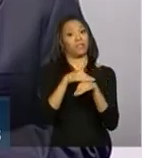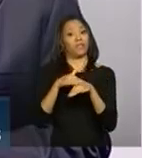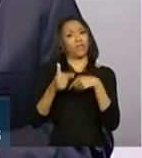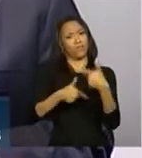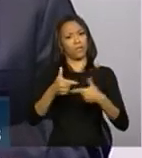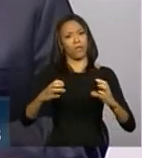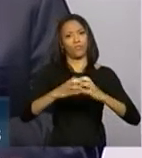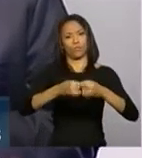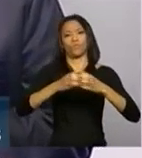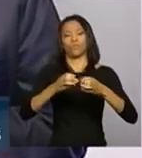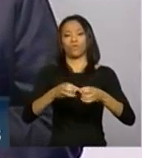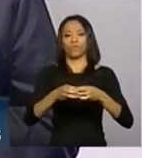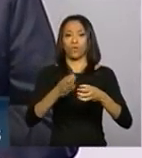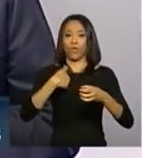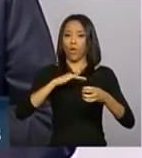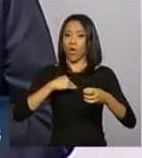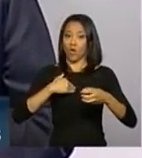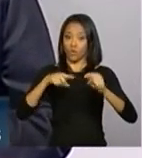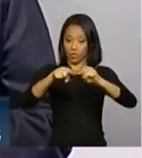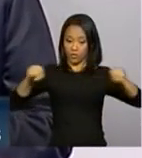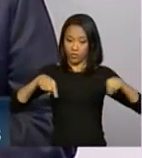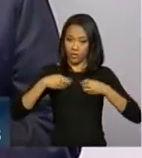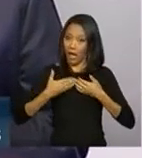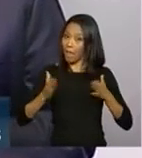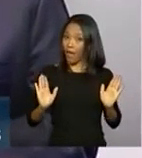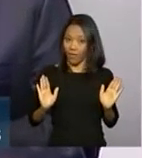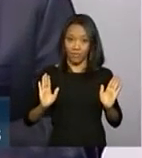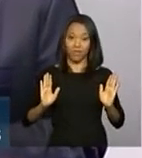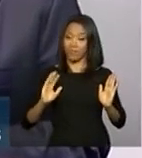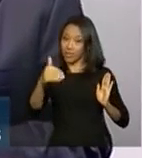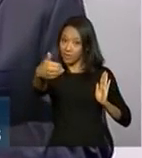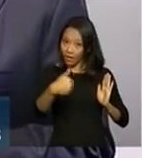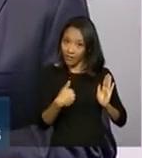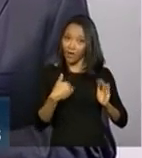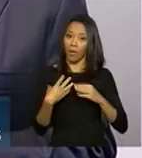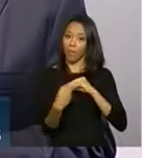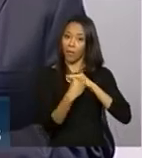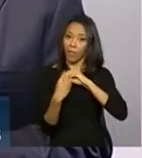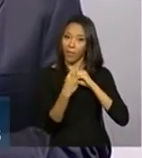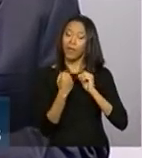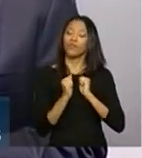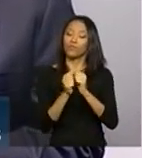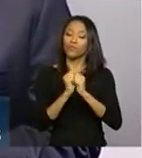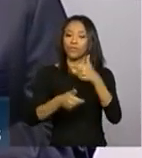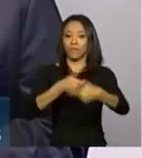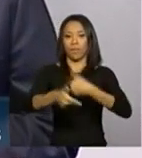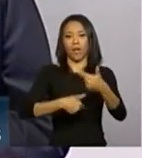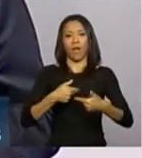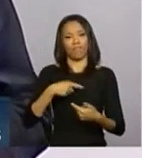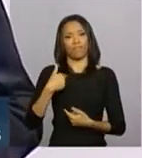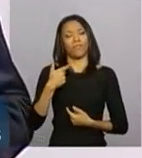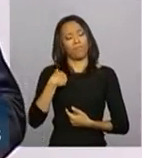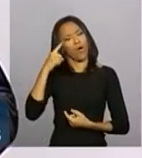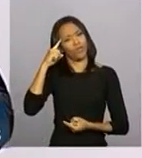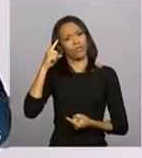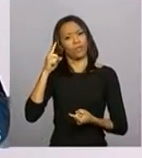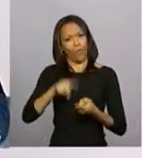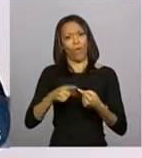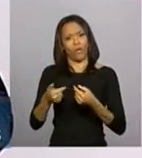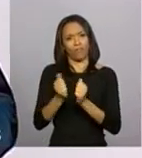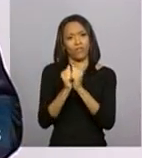conjunto. Nosso gabinete estará sempre de portas abertas para que possamos fazer esse trabalho em conjunto. Contem comigo, assim como podem